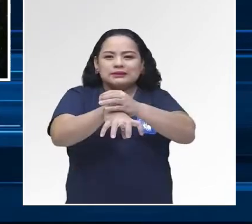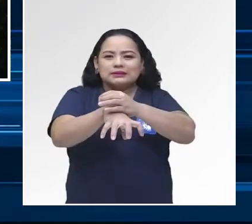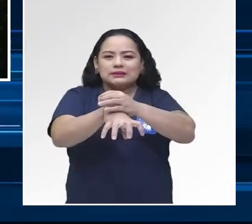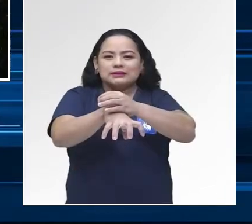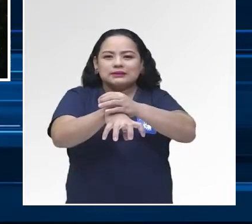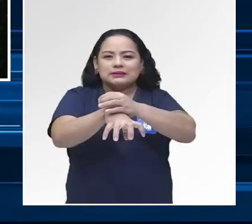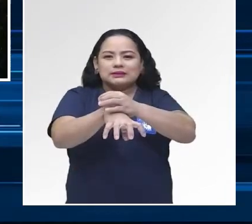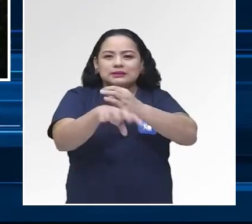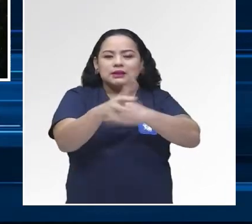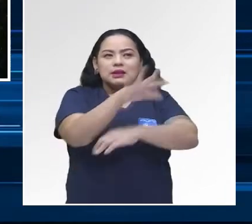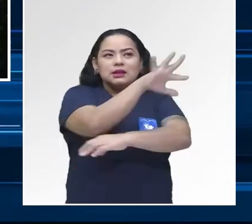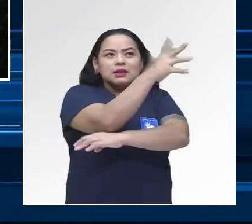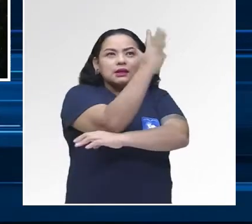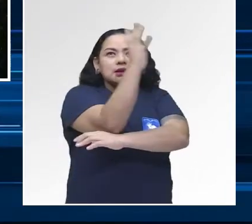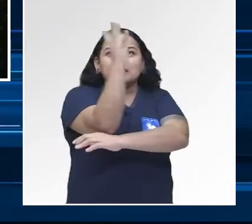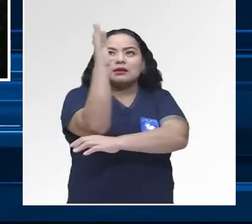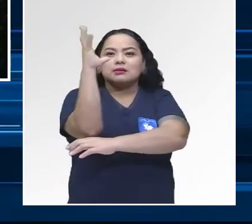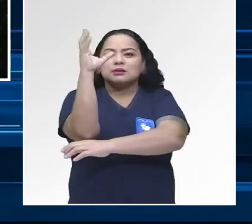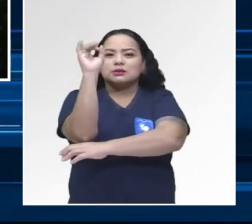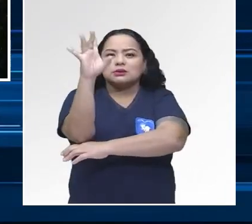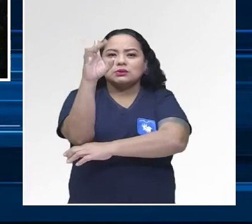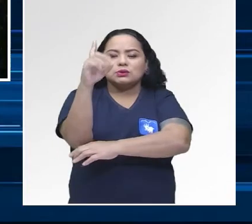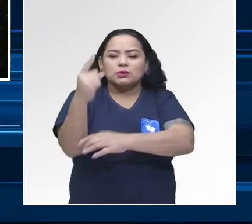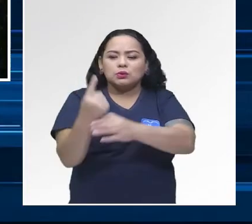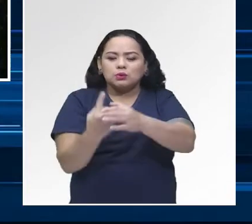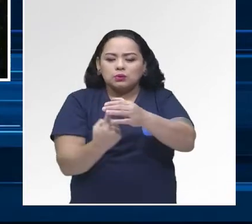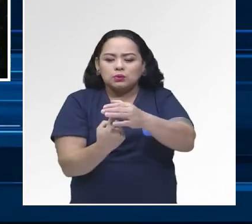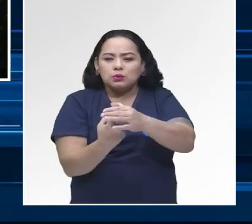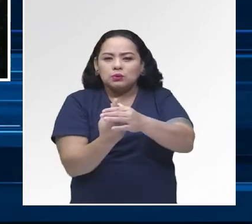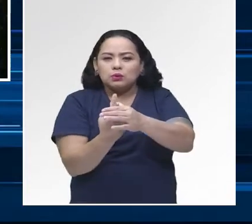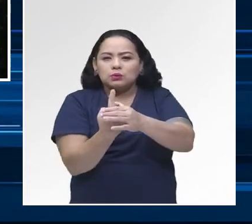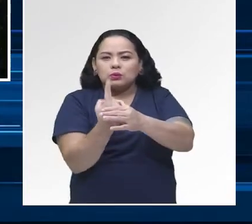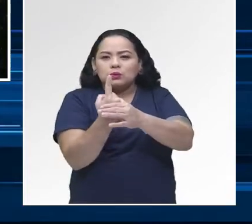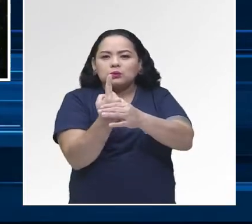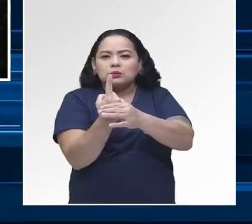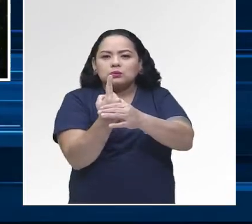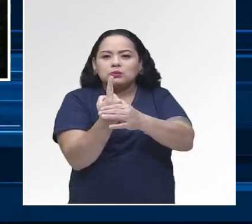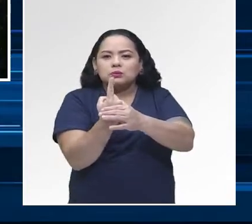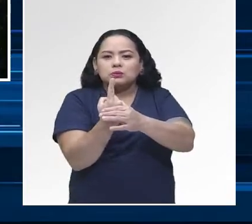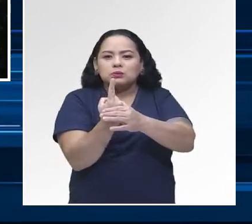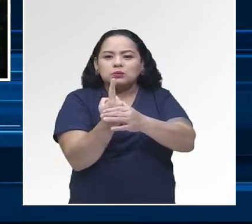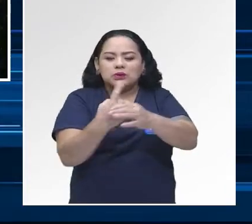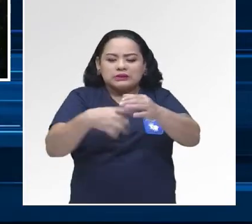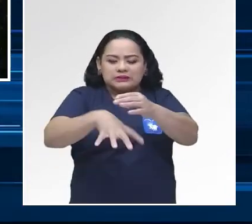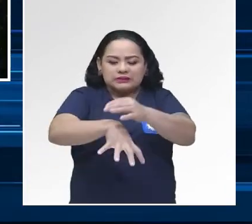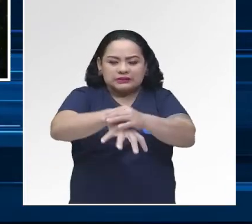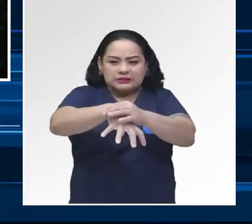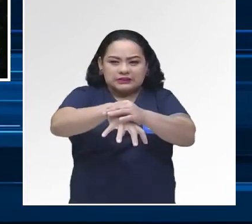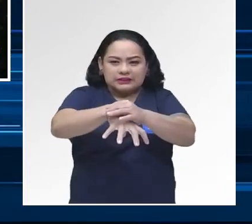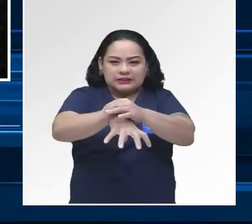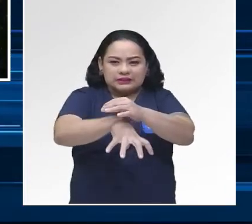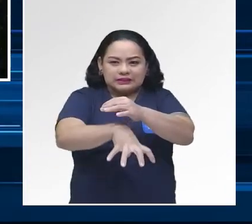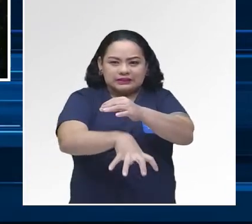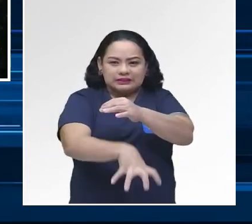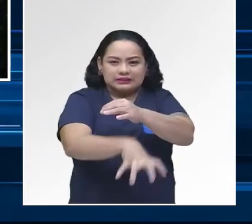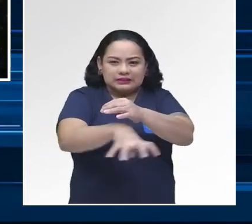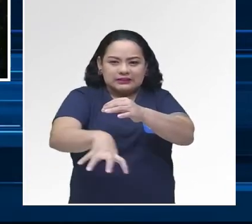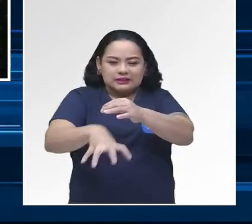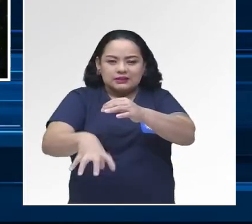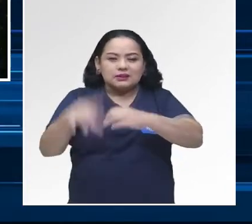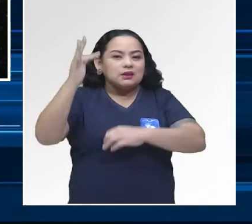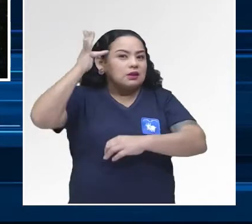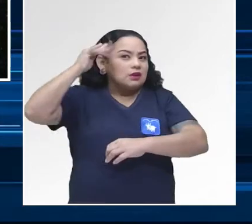A planta é só uma pontinha, mas o resto tudo é raiz. Então a filosofia, uma das suas